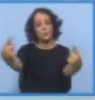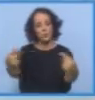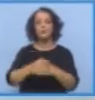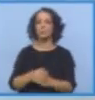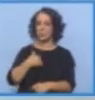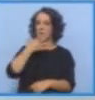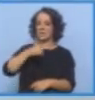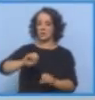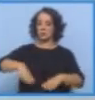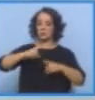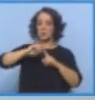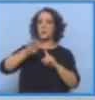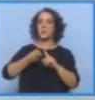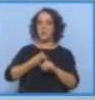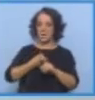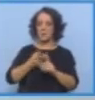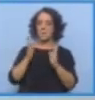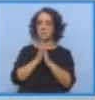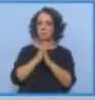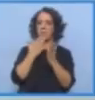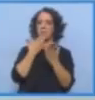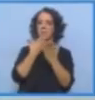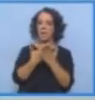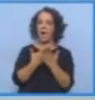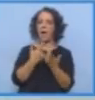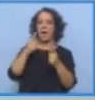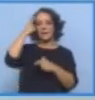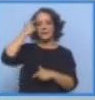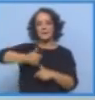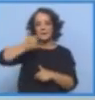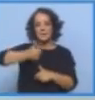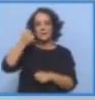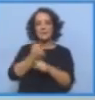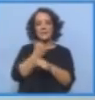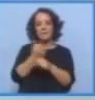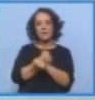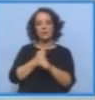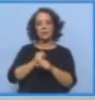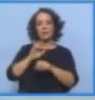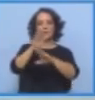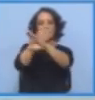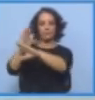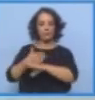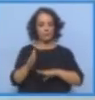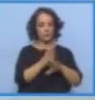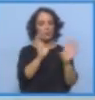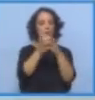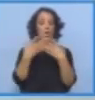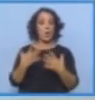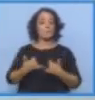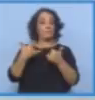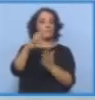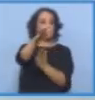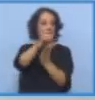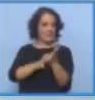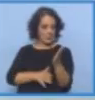ano pastoral desafia muito a essa distribuição dos serviços, né, nas várias comunidades. Vamos avançar para outro